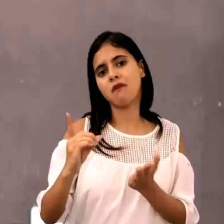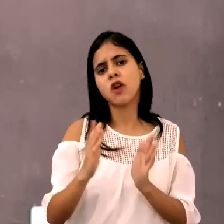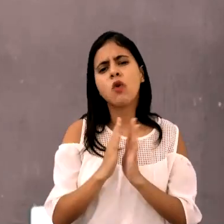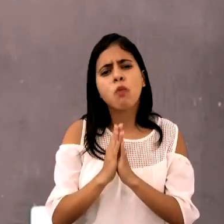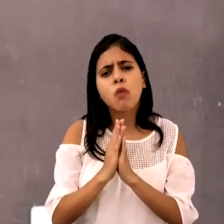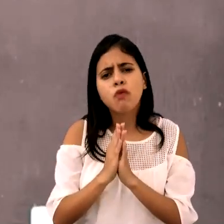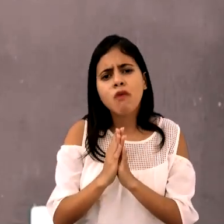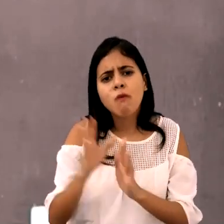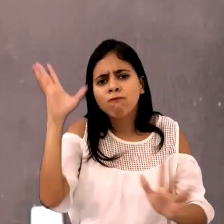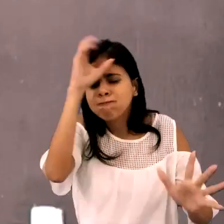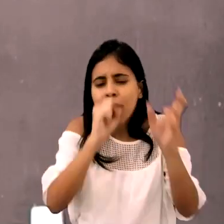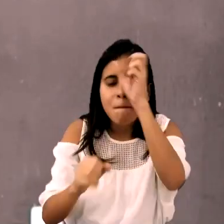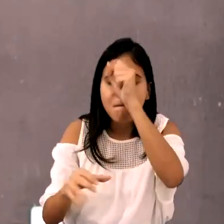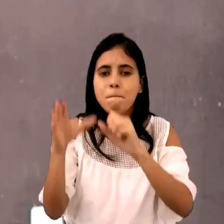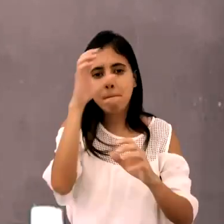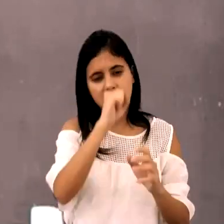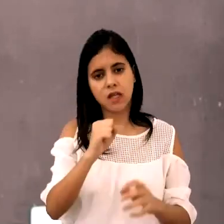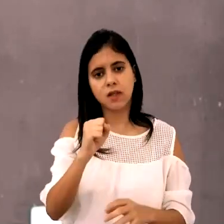Então ouça,